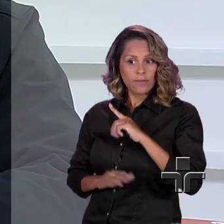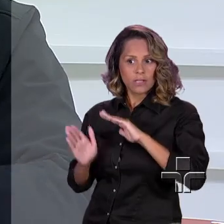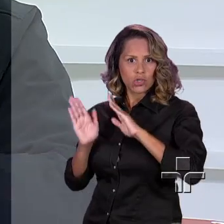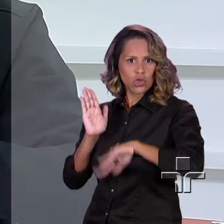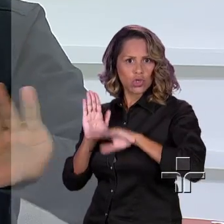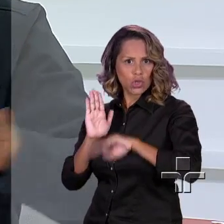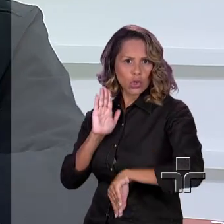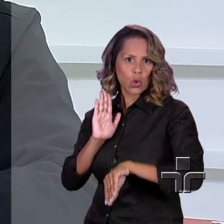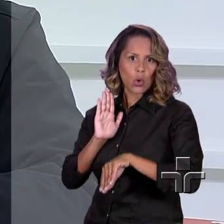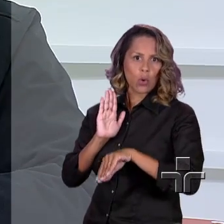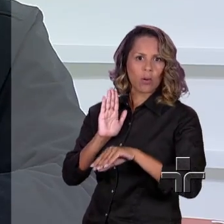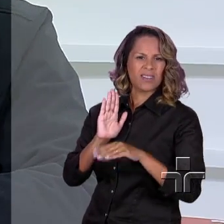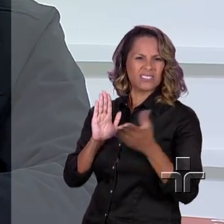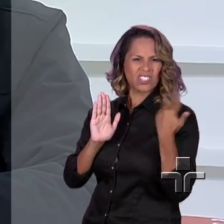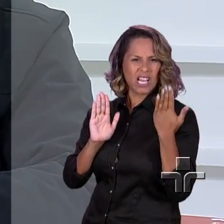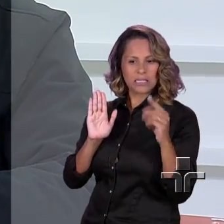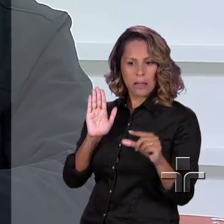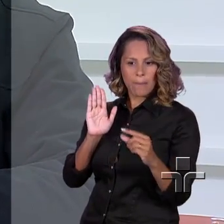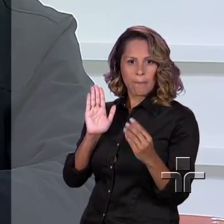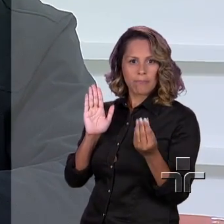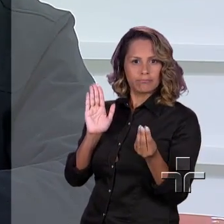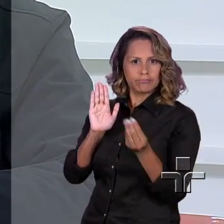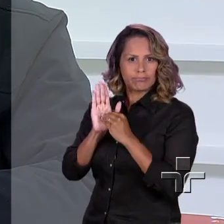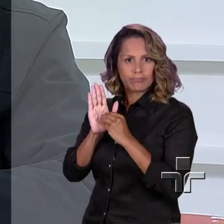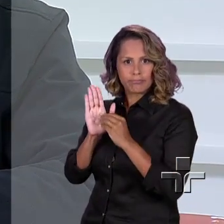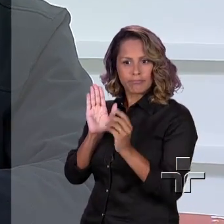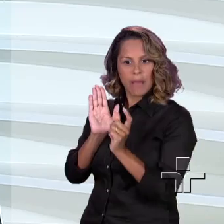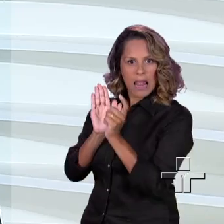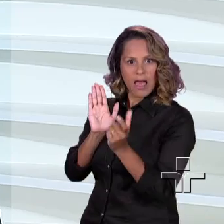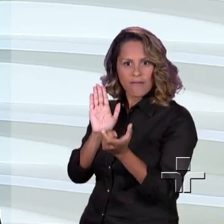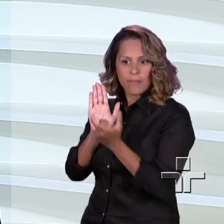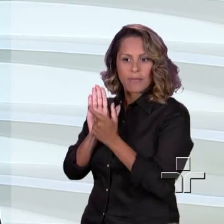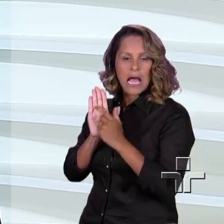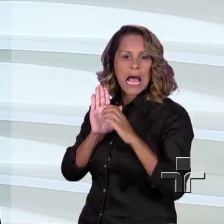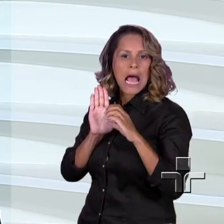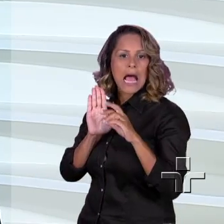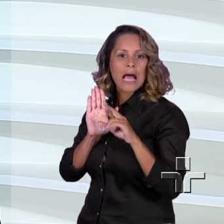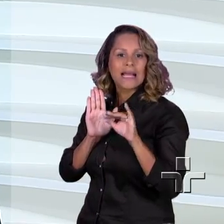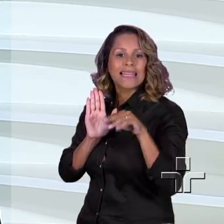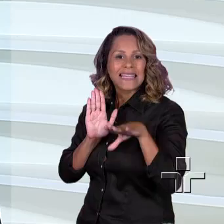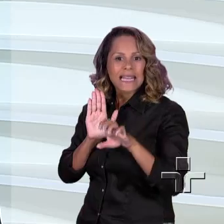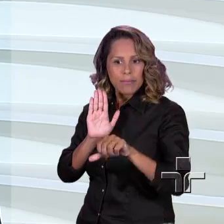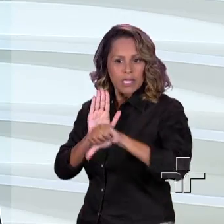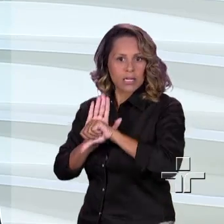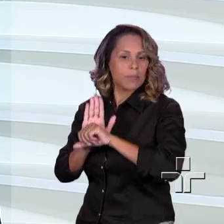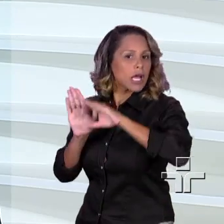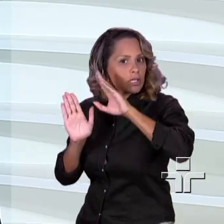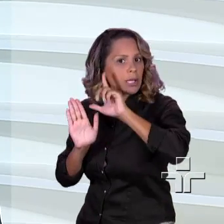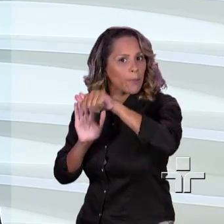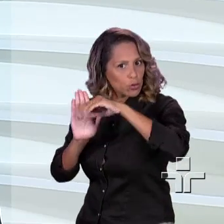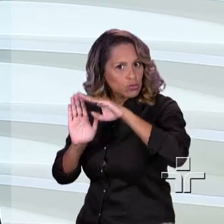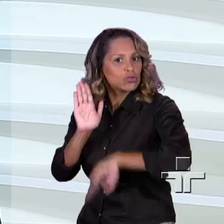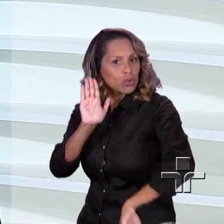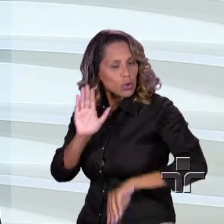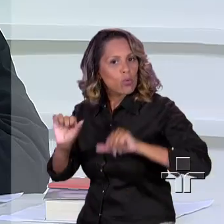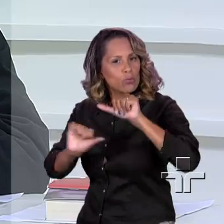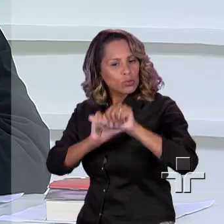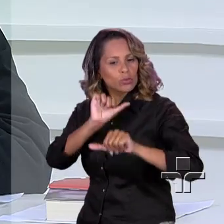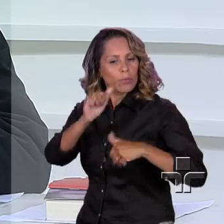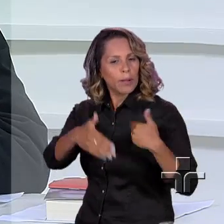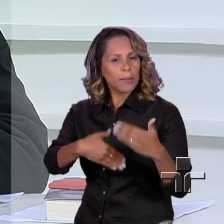como crime, foi liberado. Depois foi mudando, em 34, já quando a